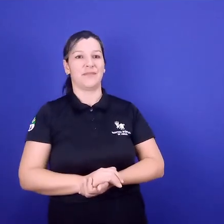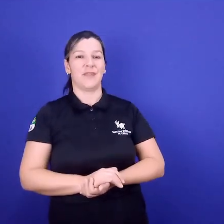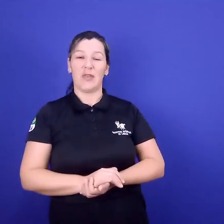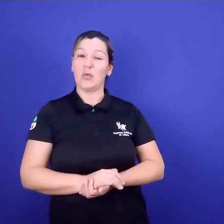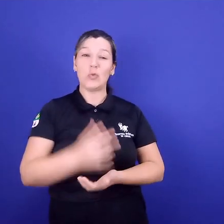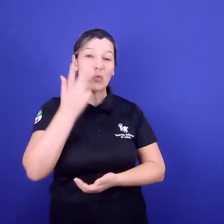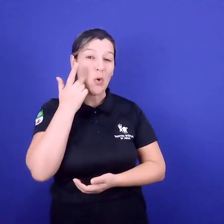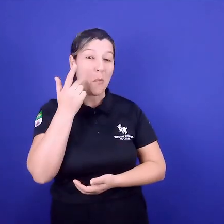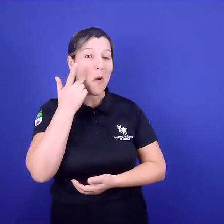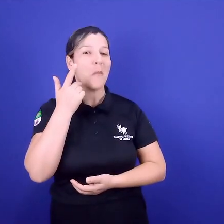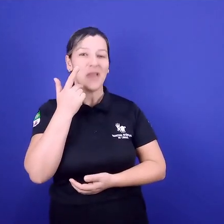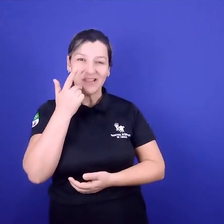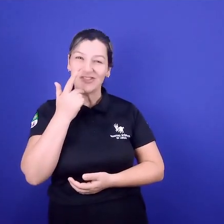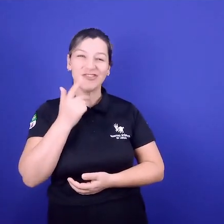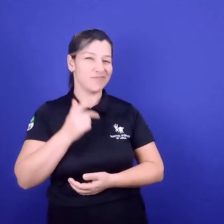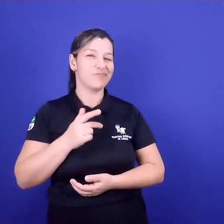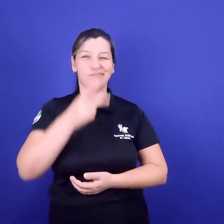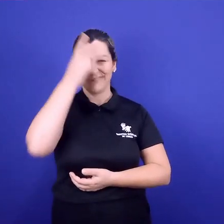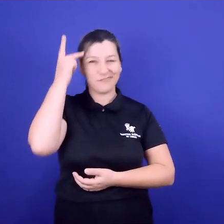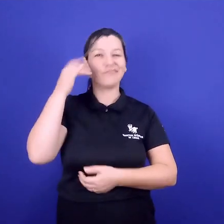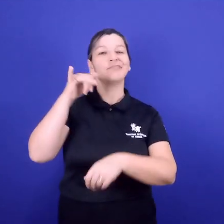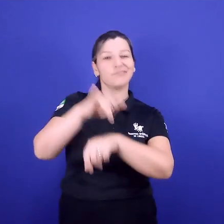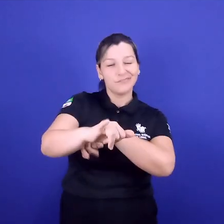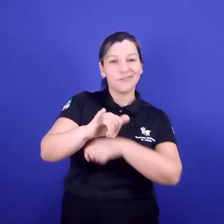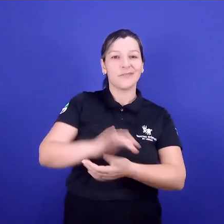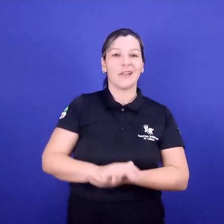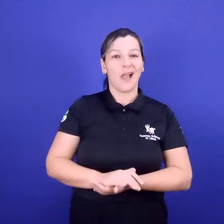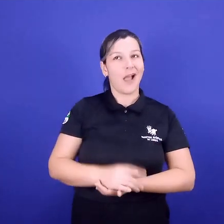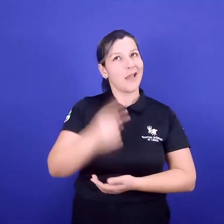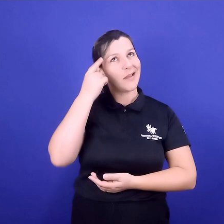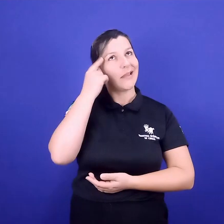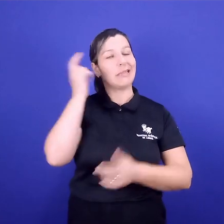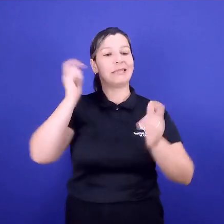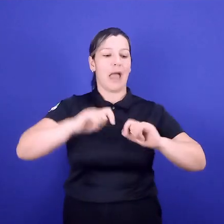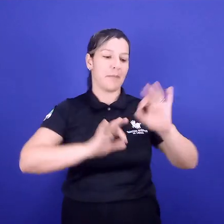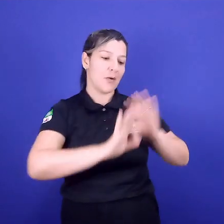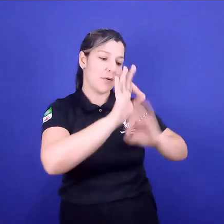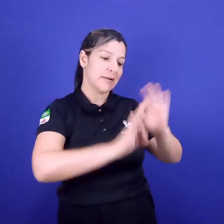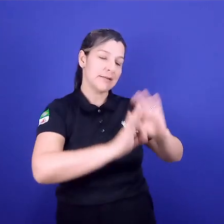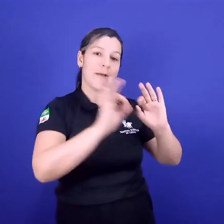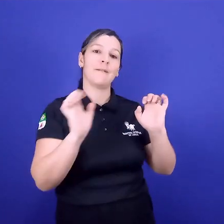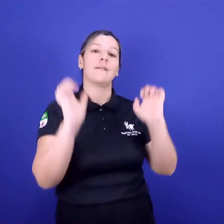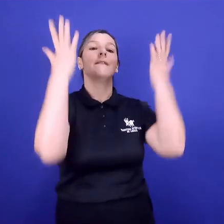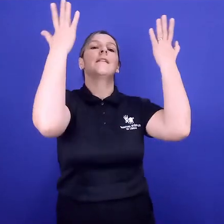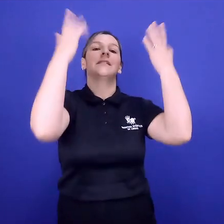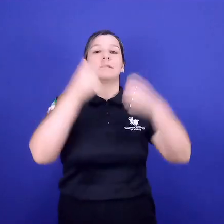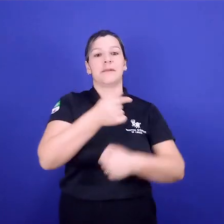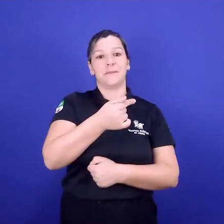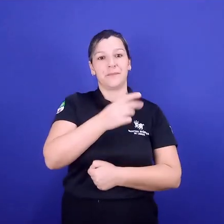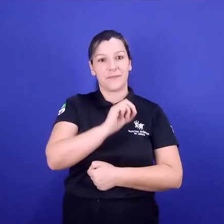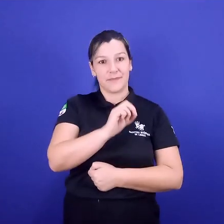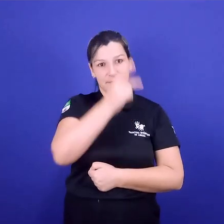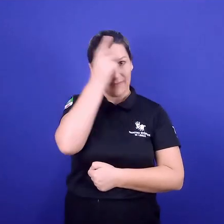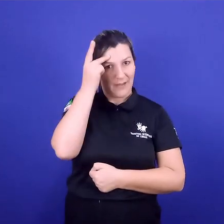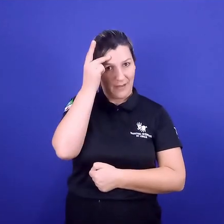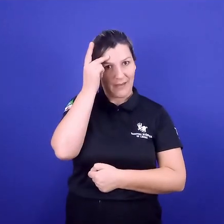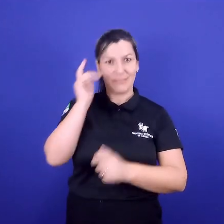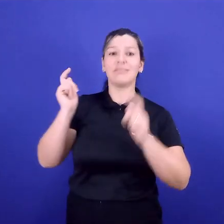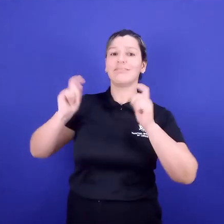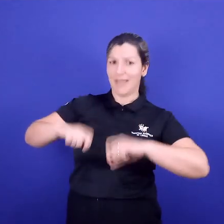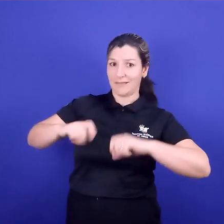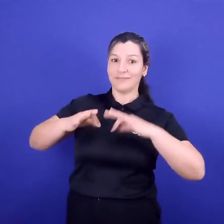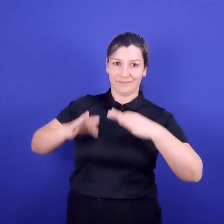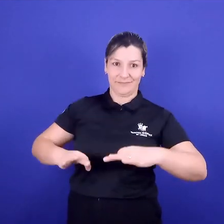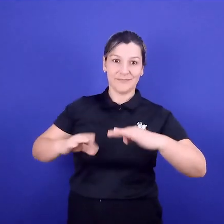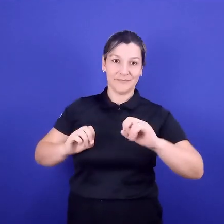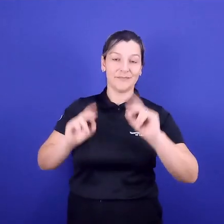média. Muito difícil dar errado. E quando você faz para 70, já tem uma sobrinha aí. Então, vai tranquilo